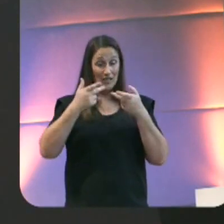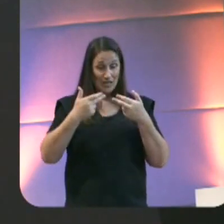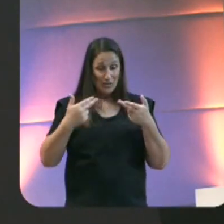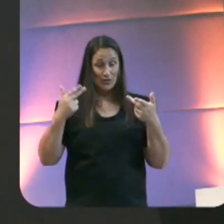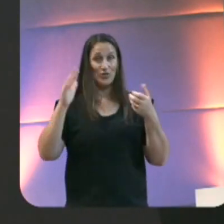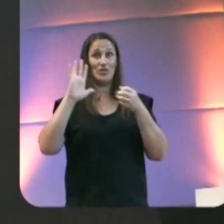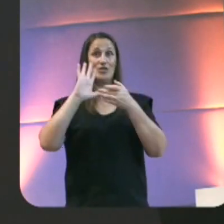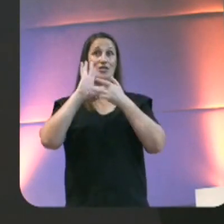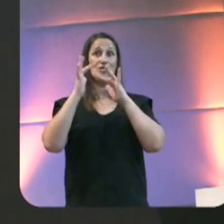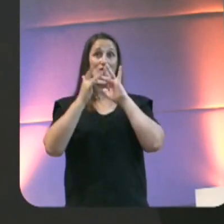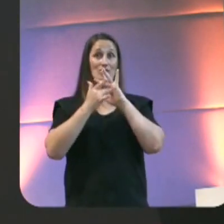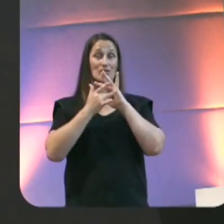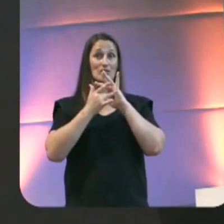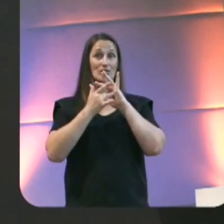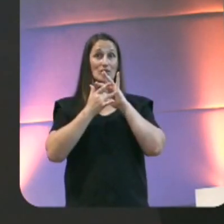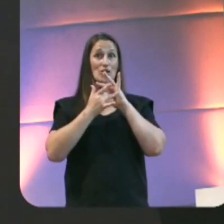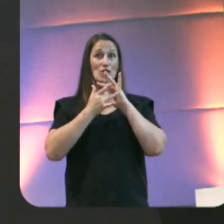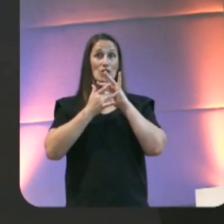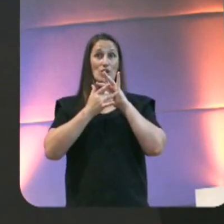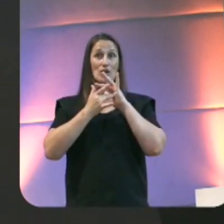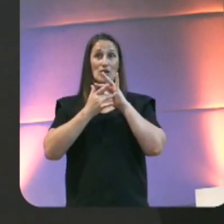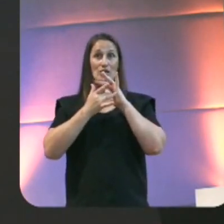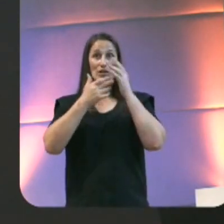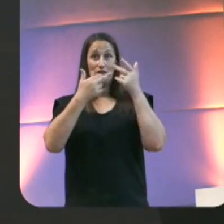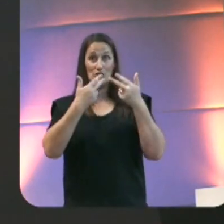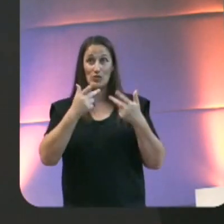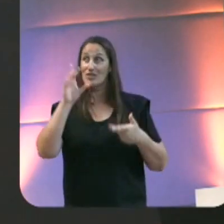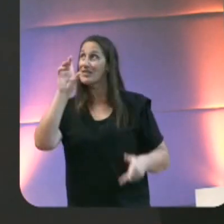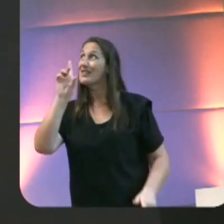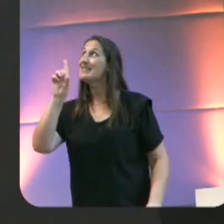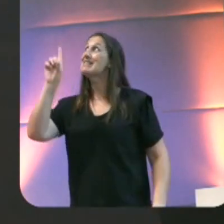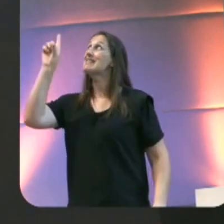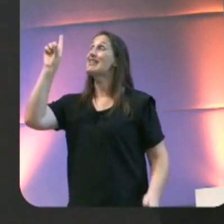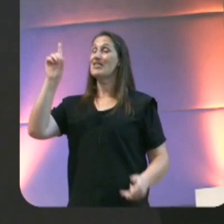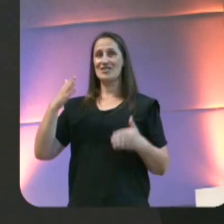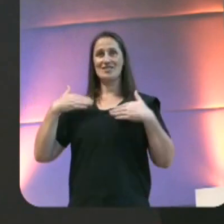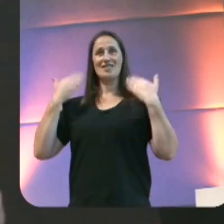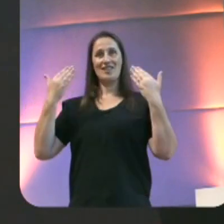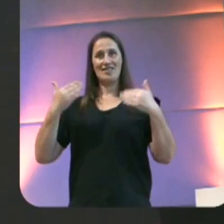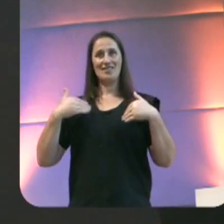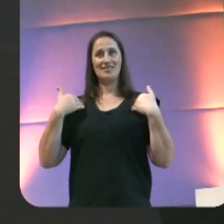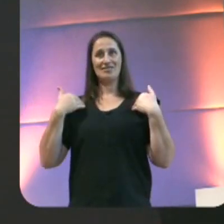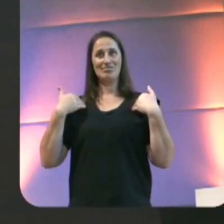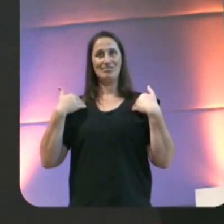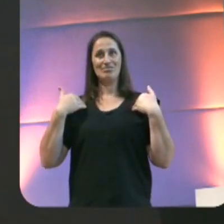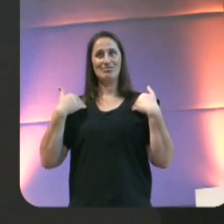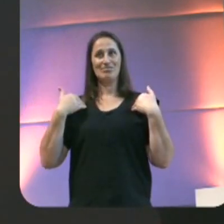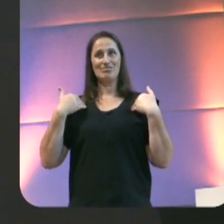o coração de Deus se alegra, Ele pode derramar mais da graça.